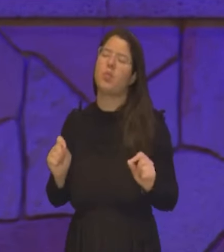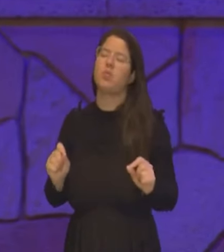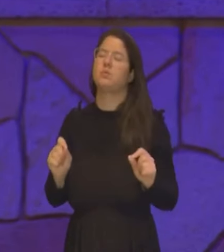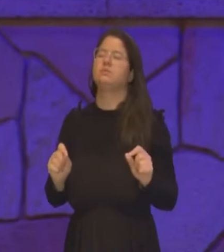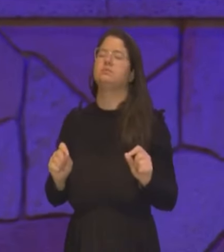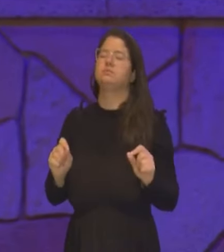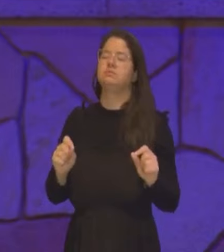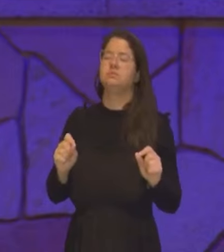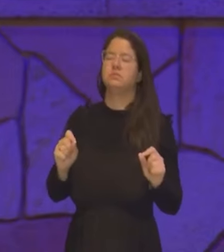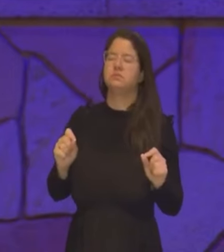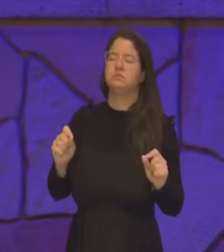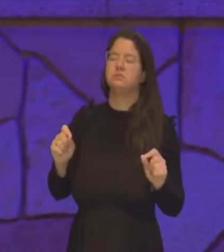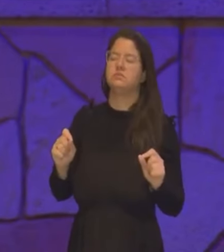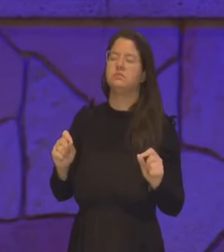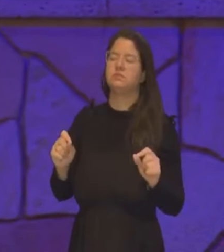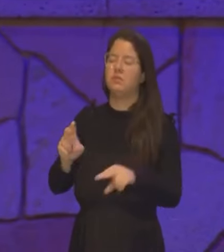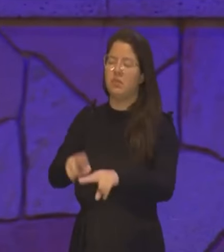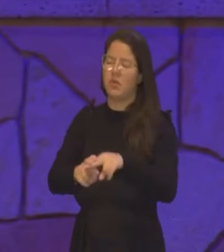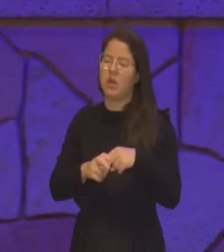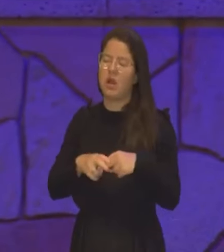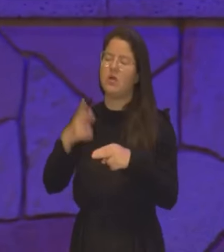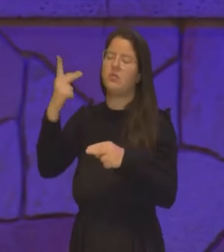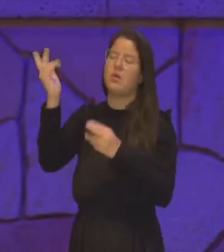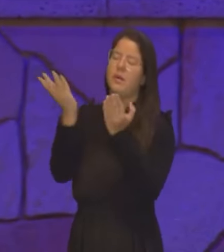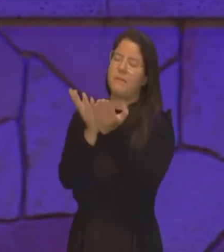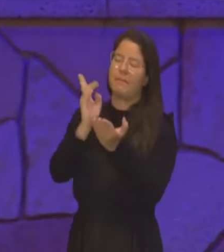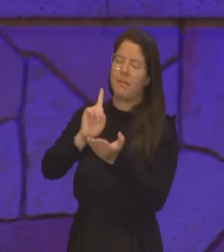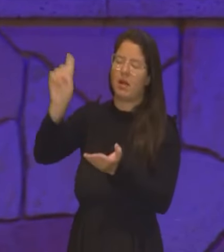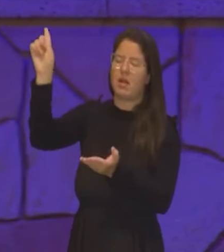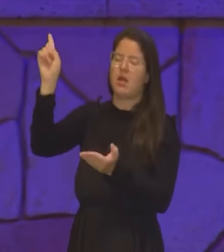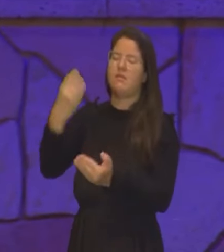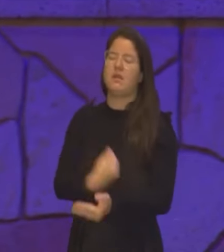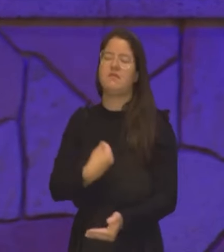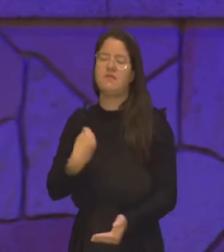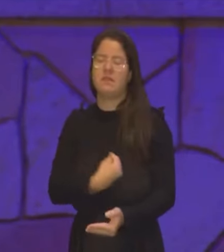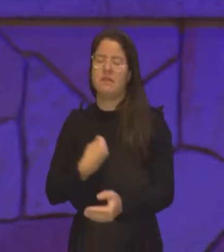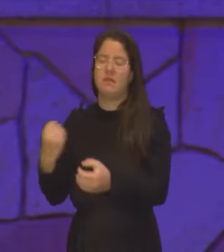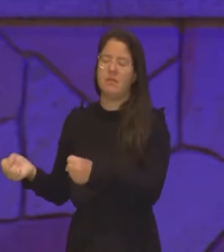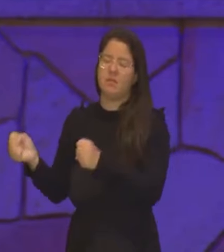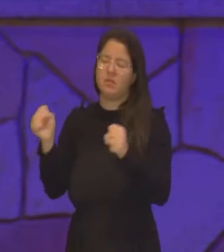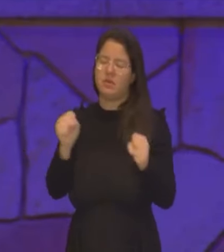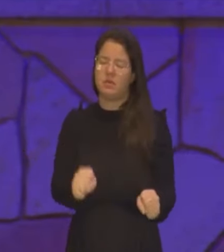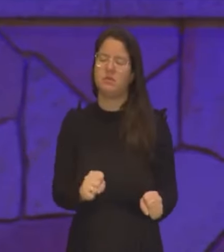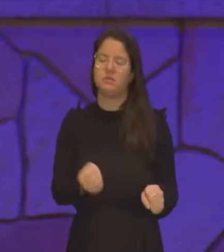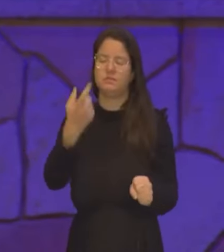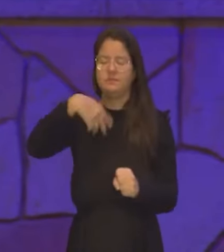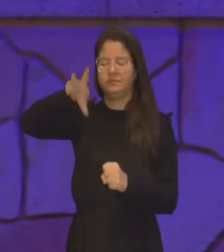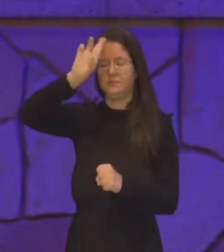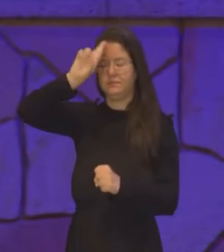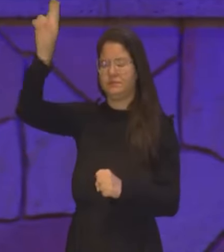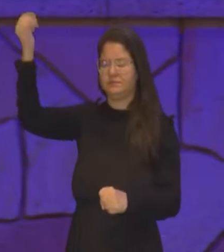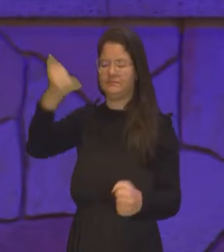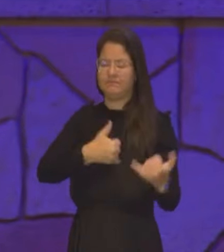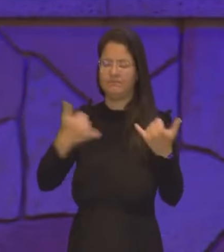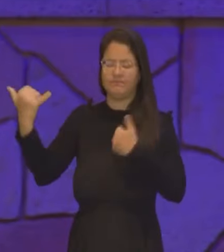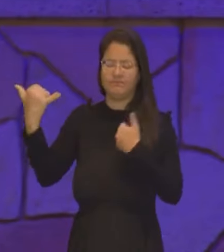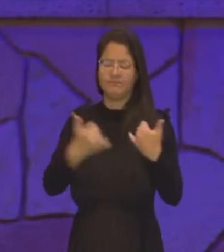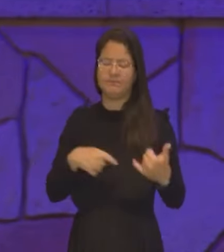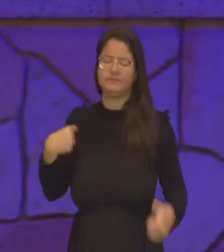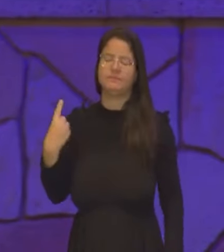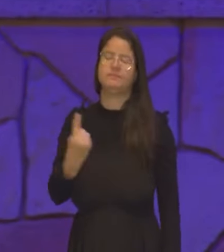meio da Sagrada Escritura, a Tua palavra que é viva, poderosa, que o Senhor fale conosco,